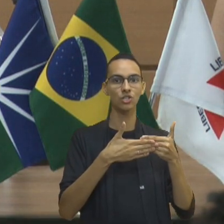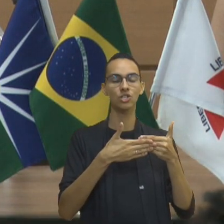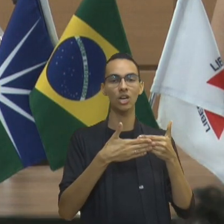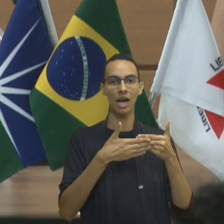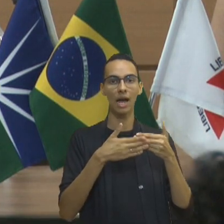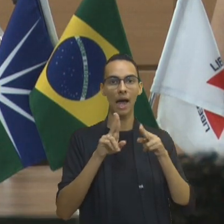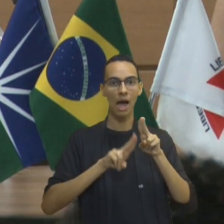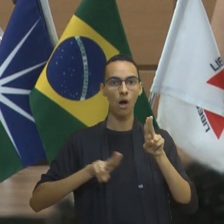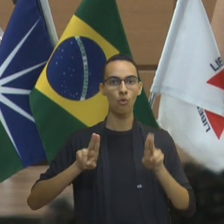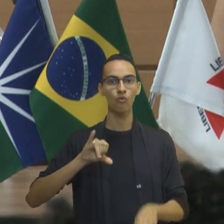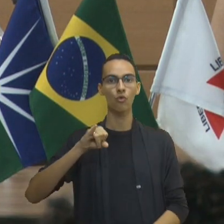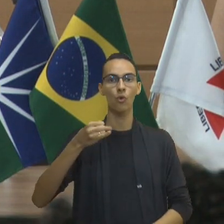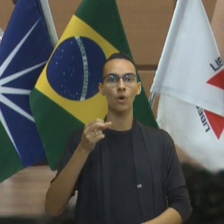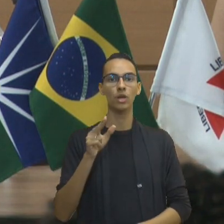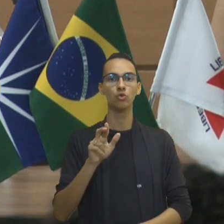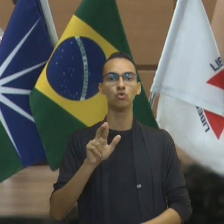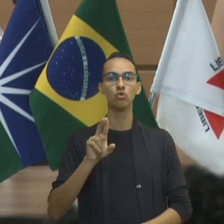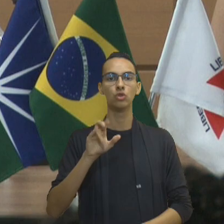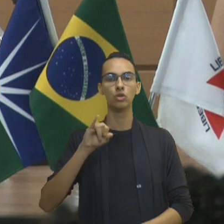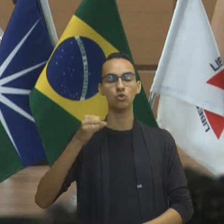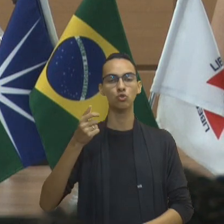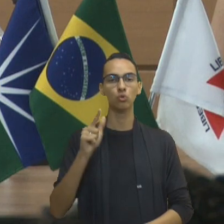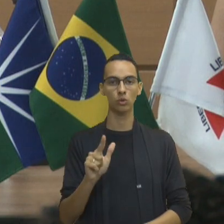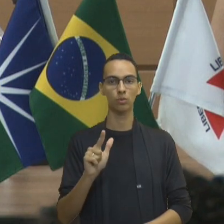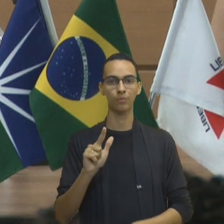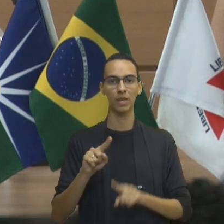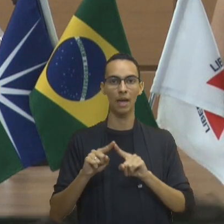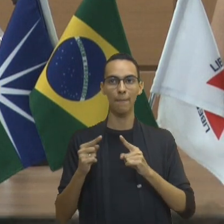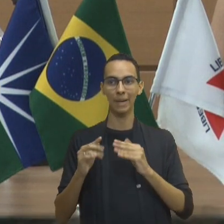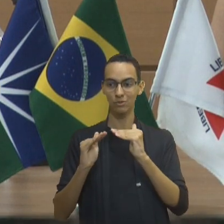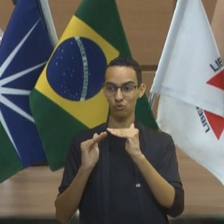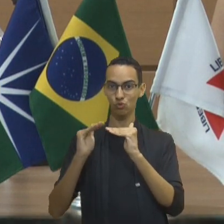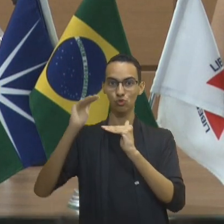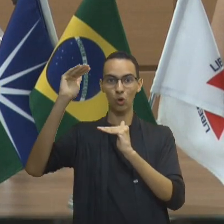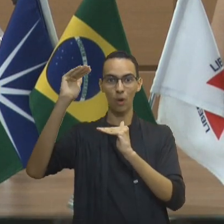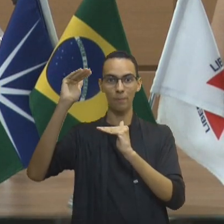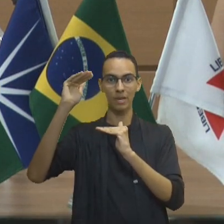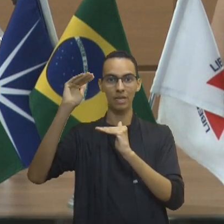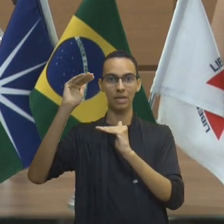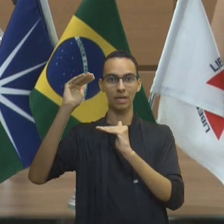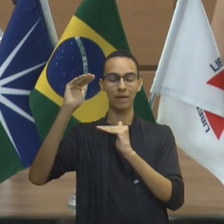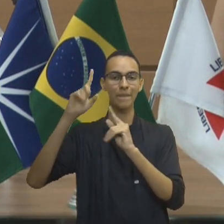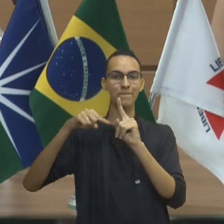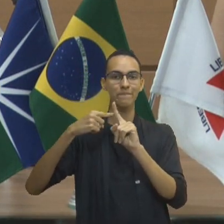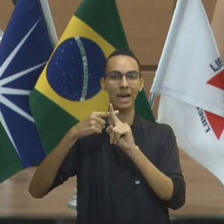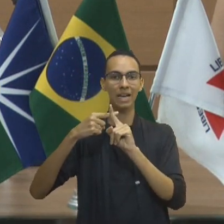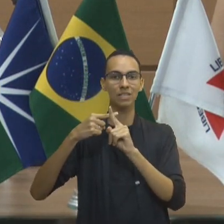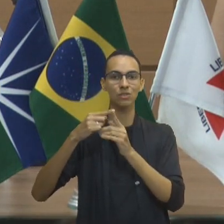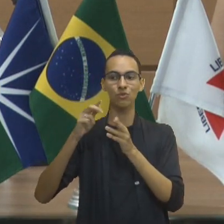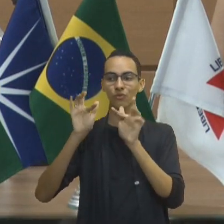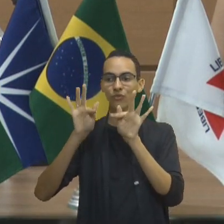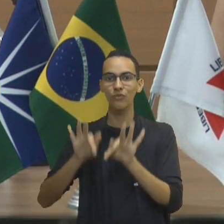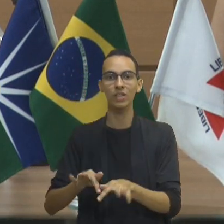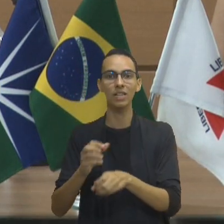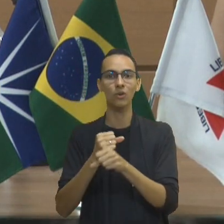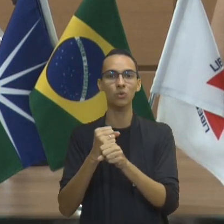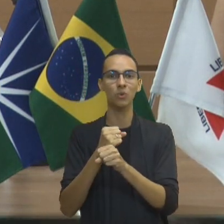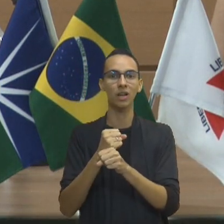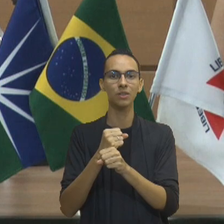Só que nossa dívida sobe para 50 milhões no final do ano. A questão é que nós já estamos pensando no